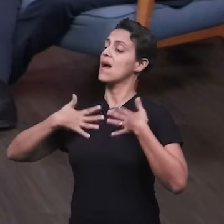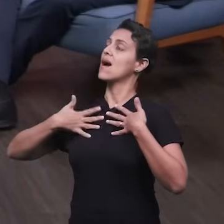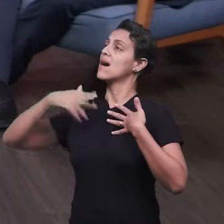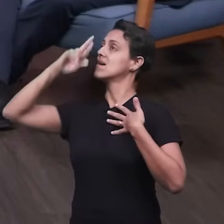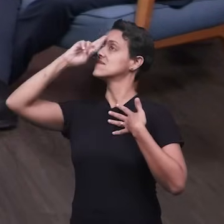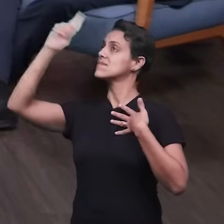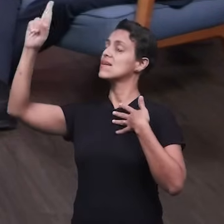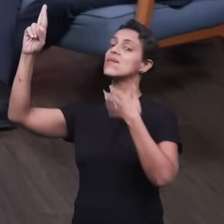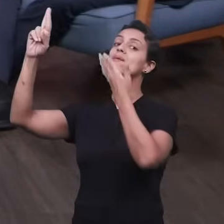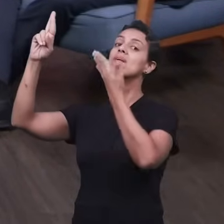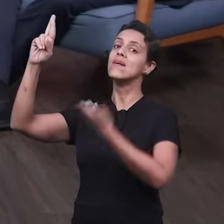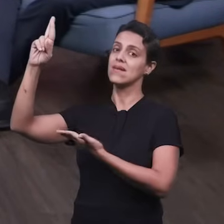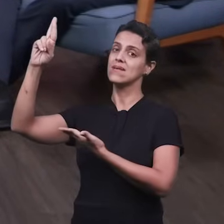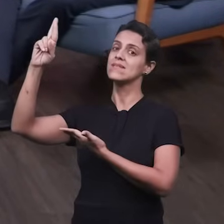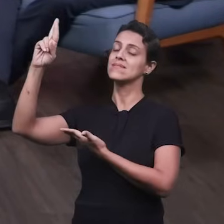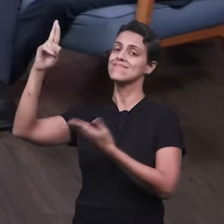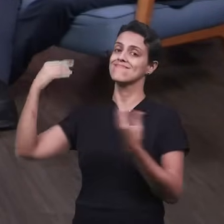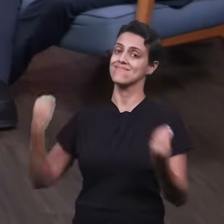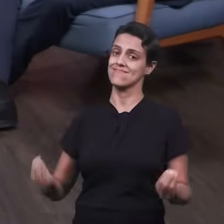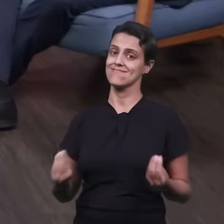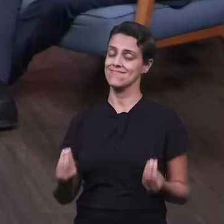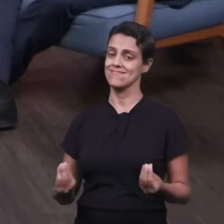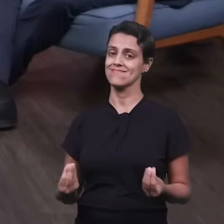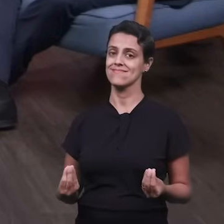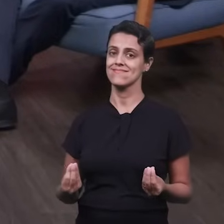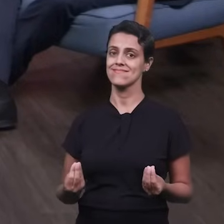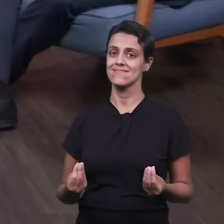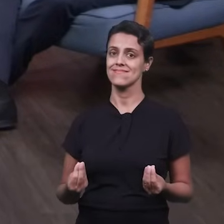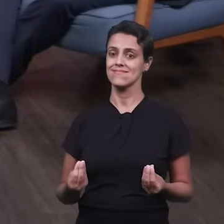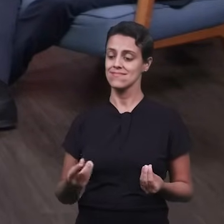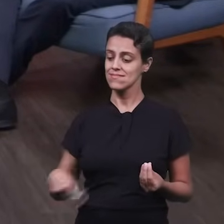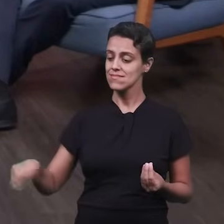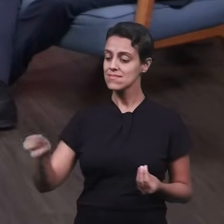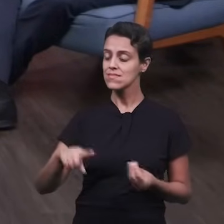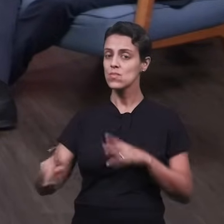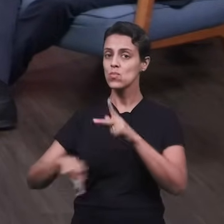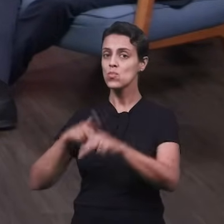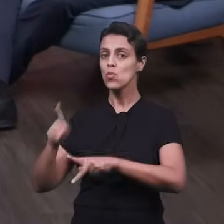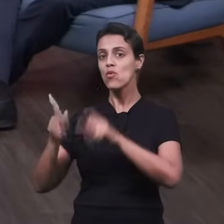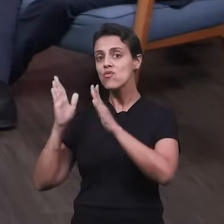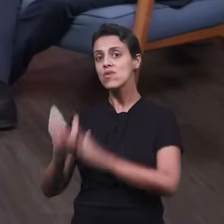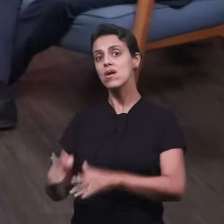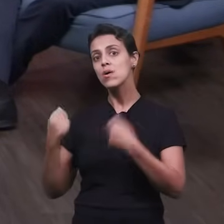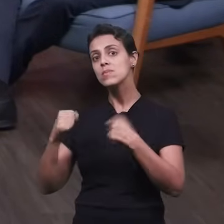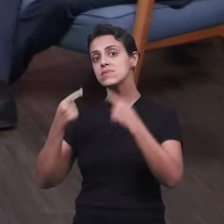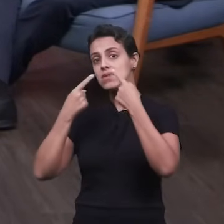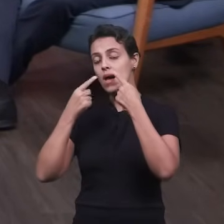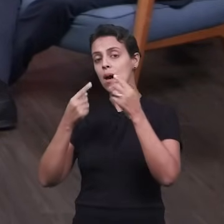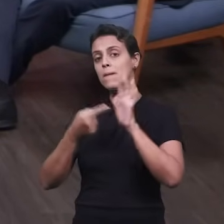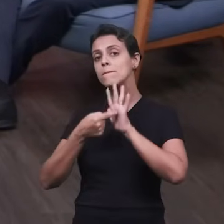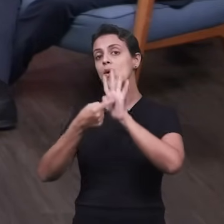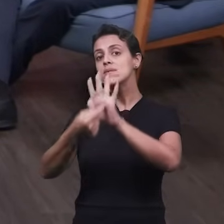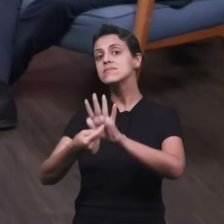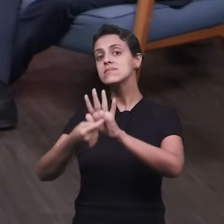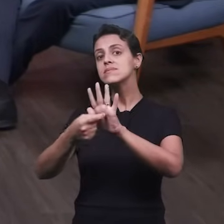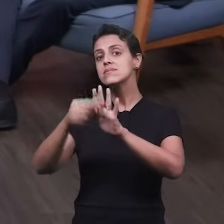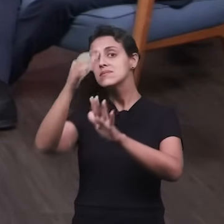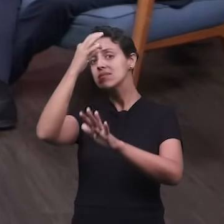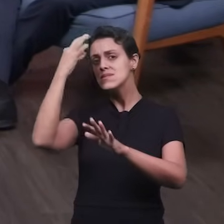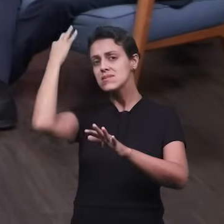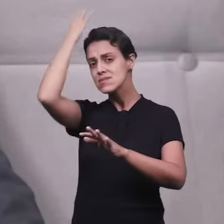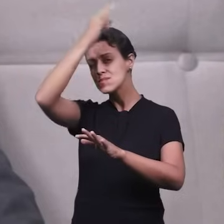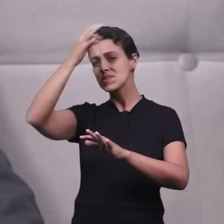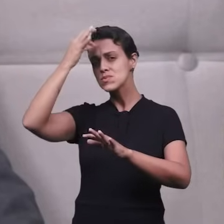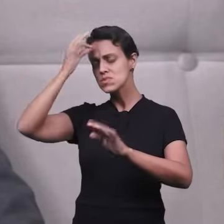não houver, a igreja, ela precisa manifestar os sinais do Espírito Santo na vida dela. Né? O Espírito Santo, como? Porque é os